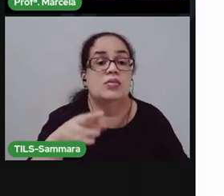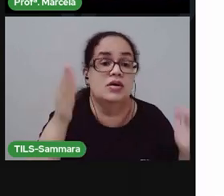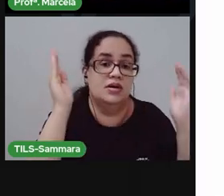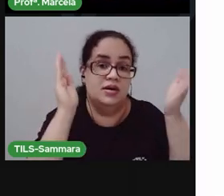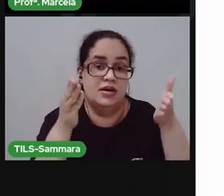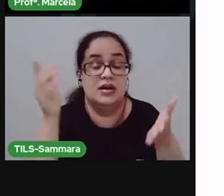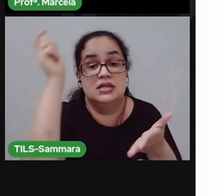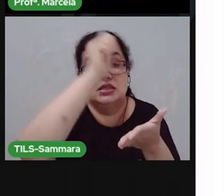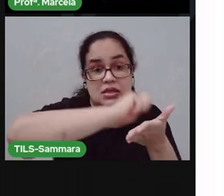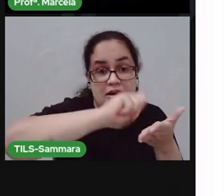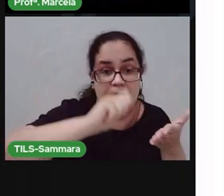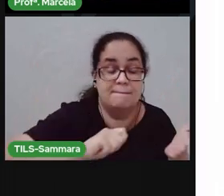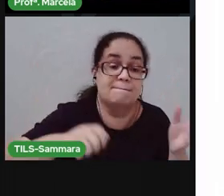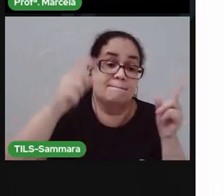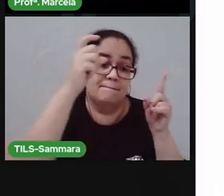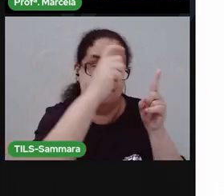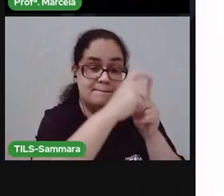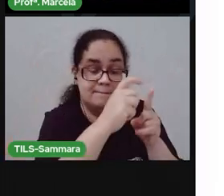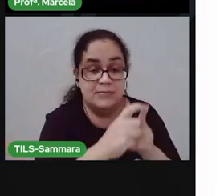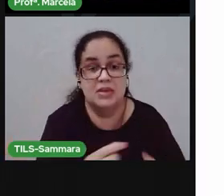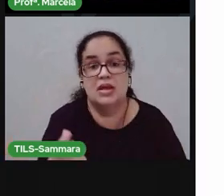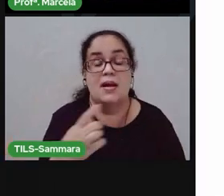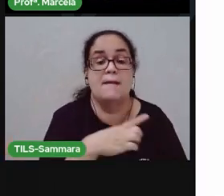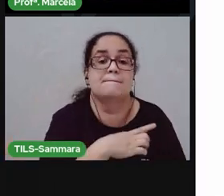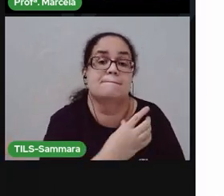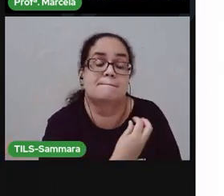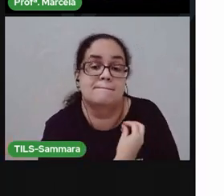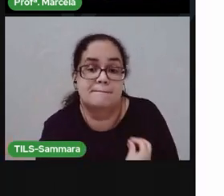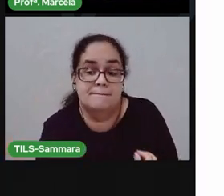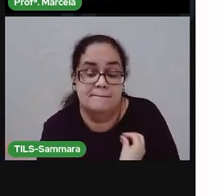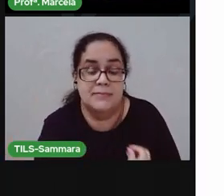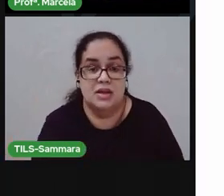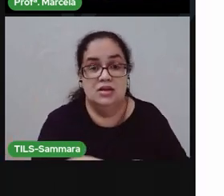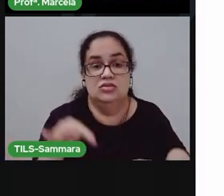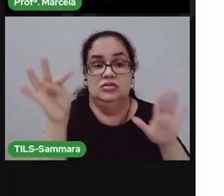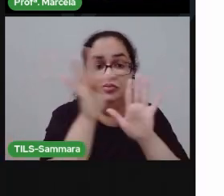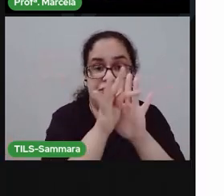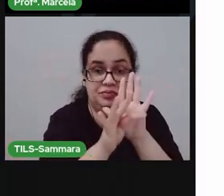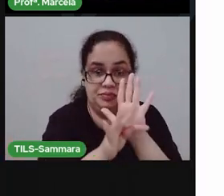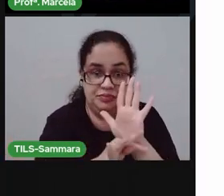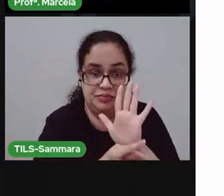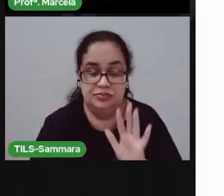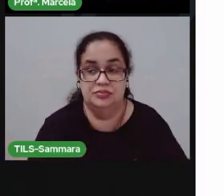a escrita de algumas palavras que estão presentes nesse texto.